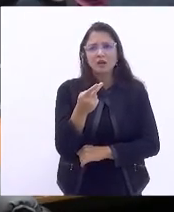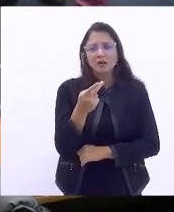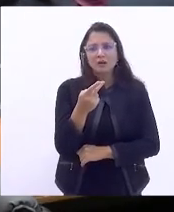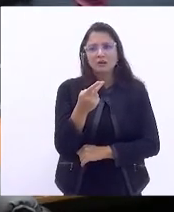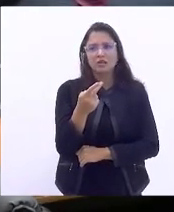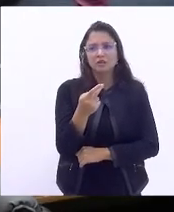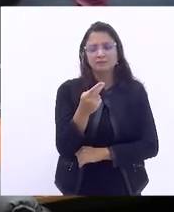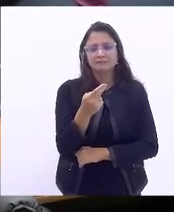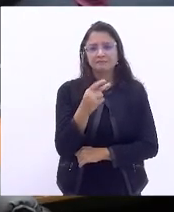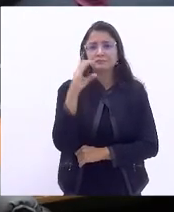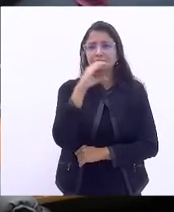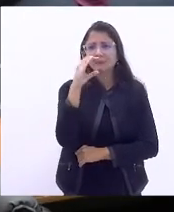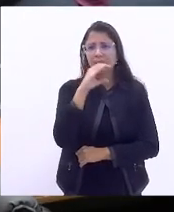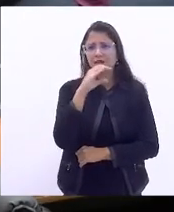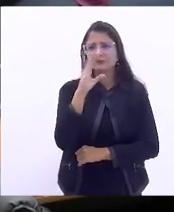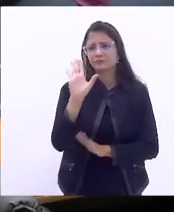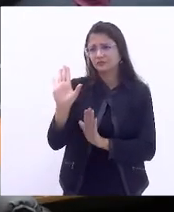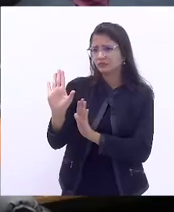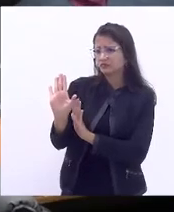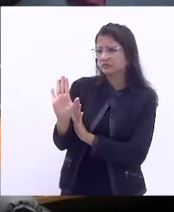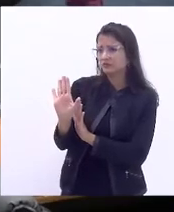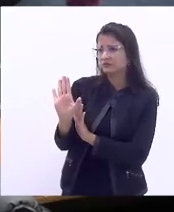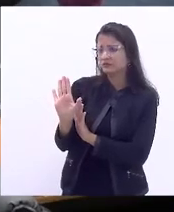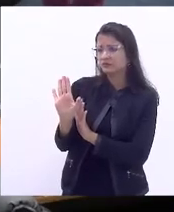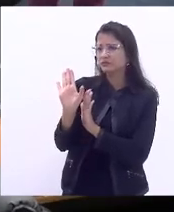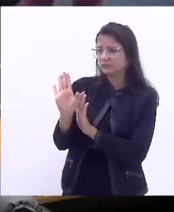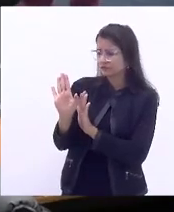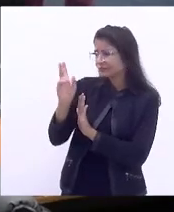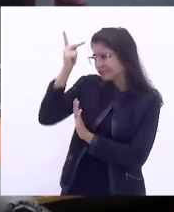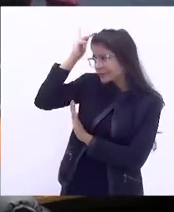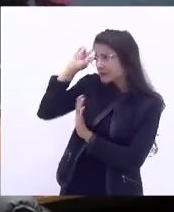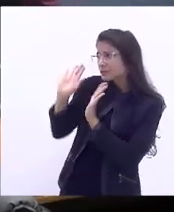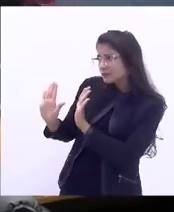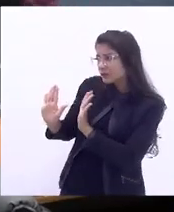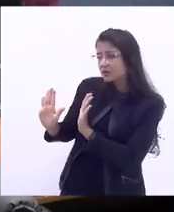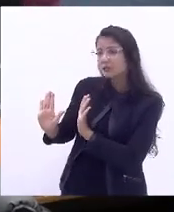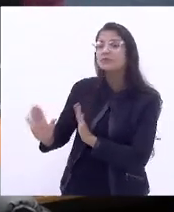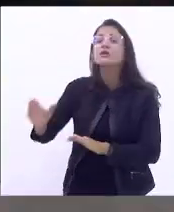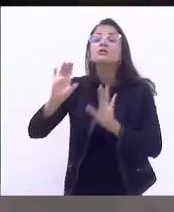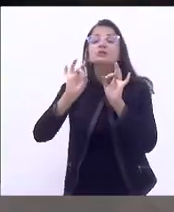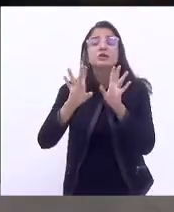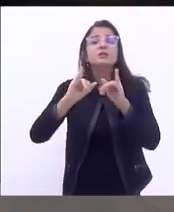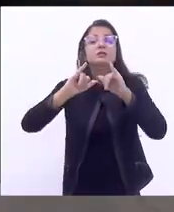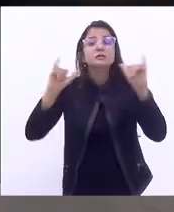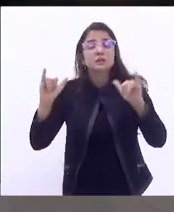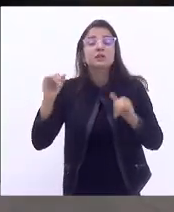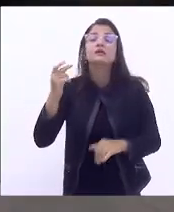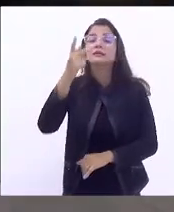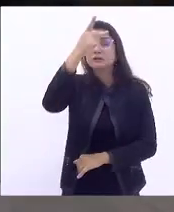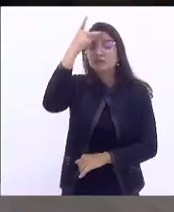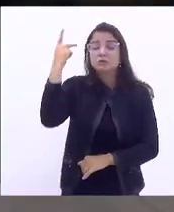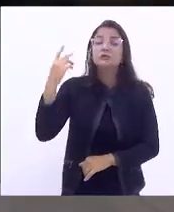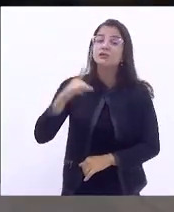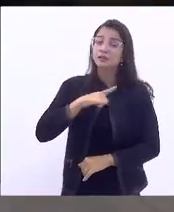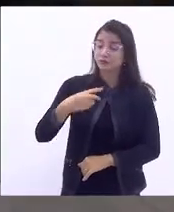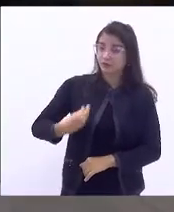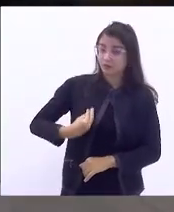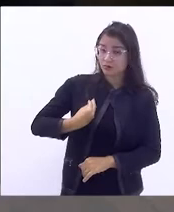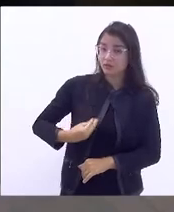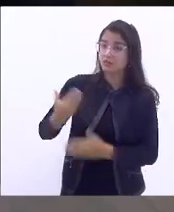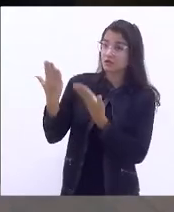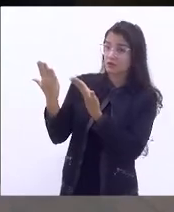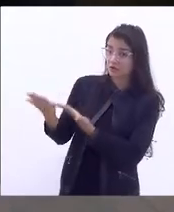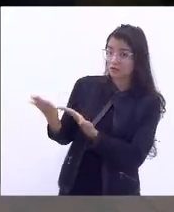minutinho, meu querido doutor Luiz Paulo. É só para anunciar a presença da nossa vereadora